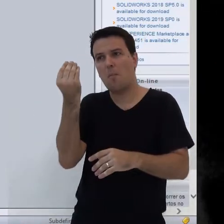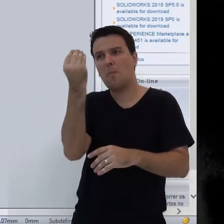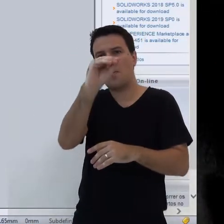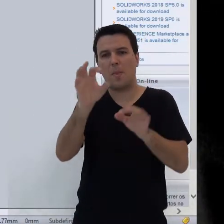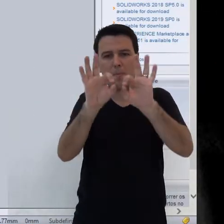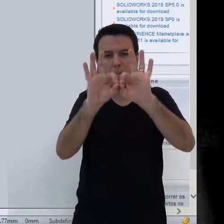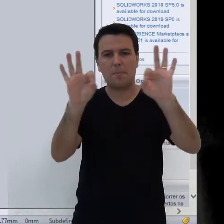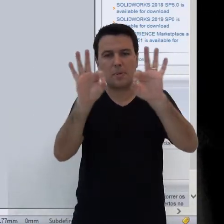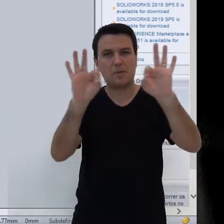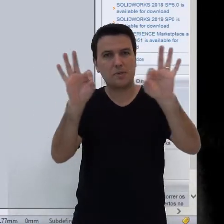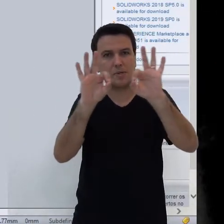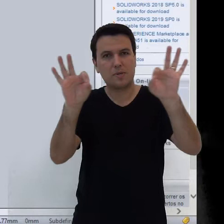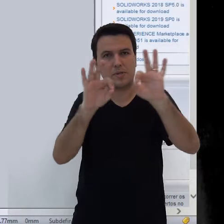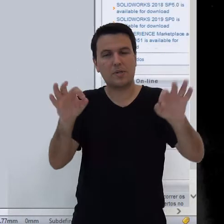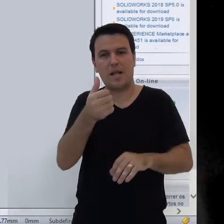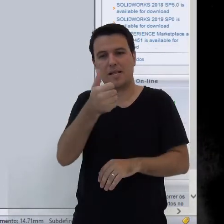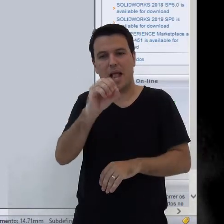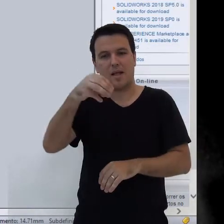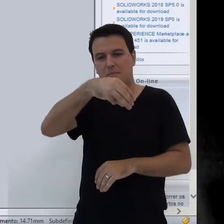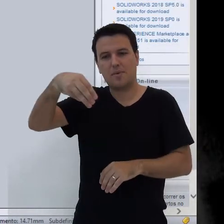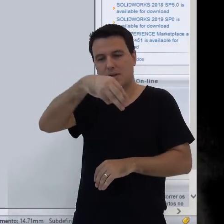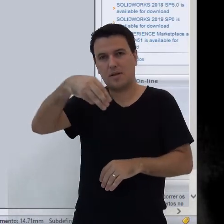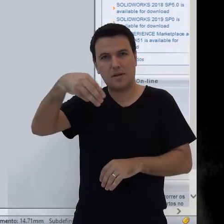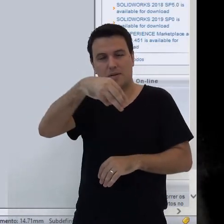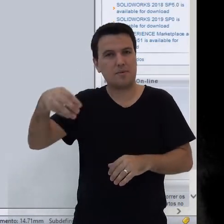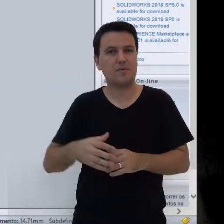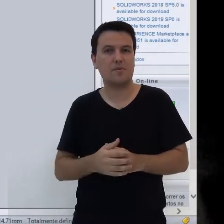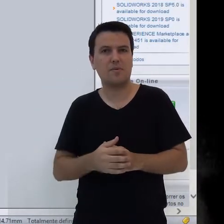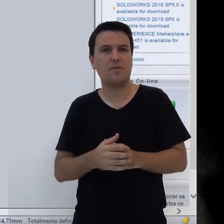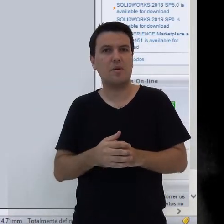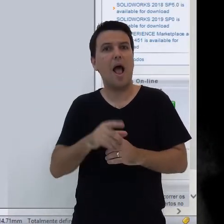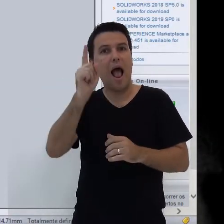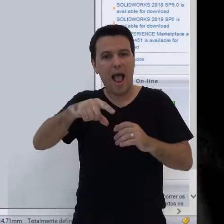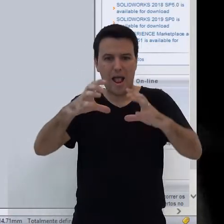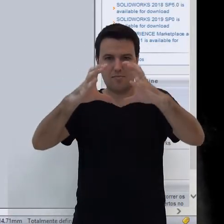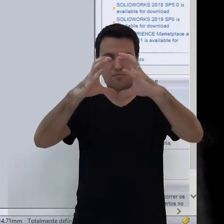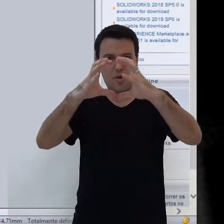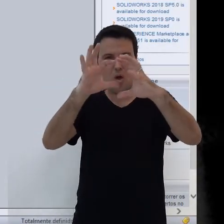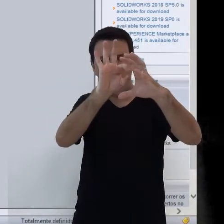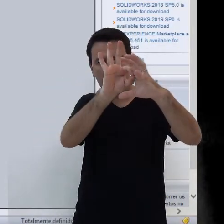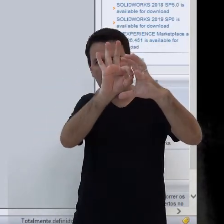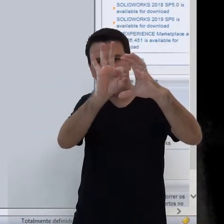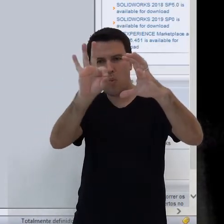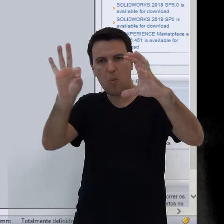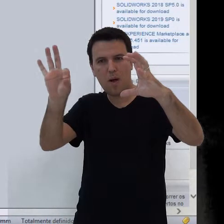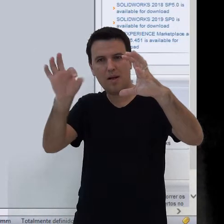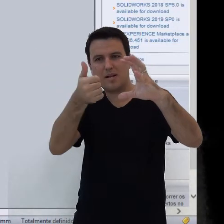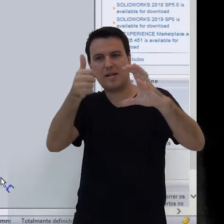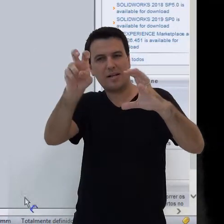medida. Então, vou colocar a medida aqui nessa linha, que vai indicar para mim, então, o diâmetro da esfera, né? Então, diâmetro de